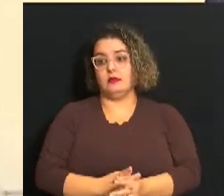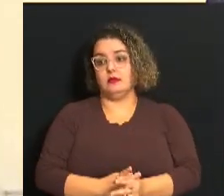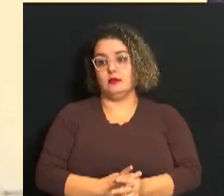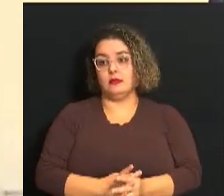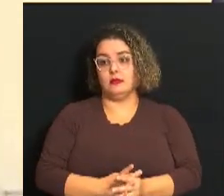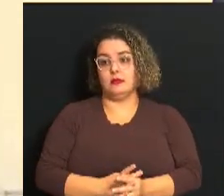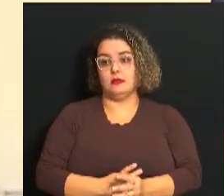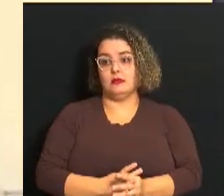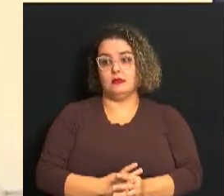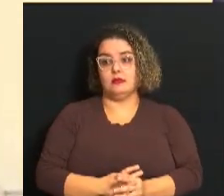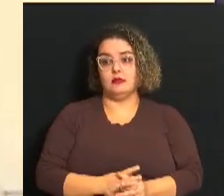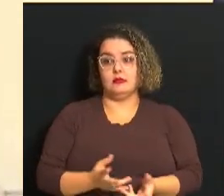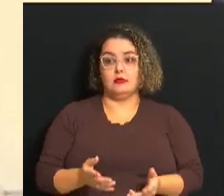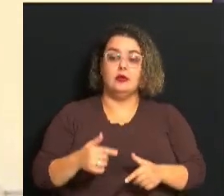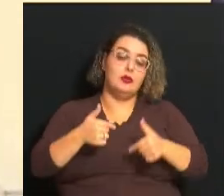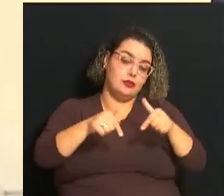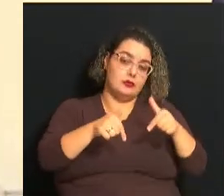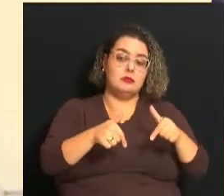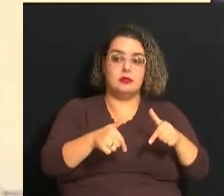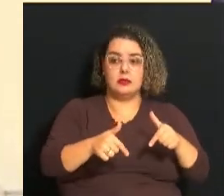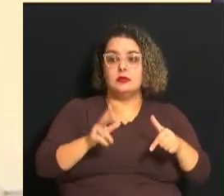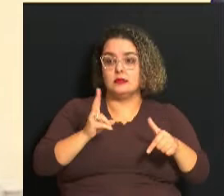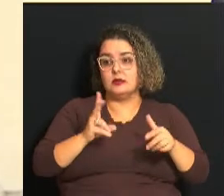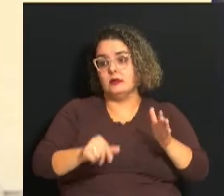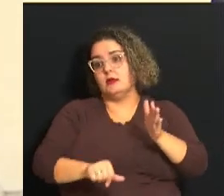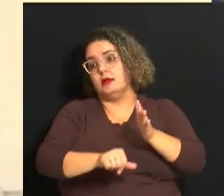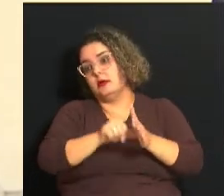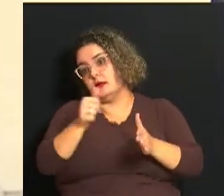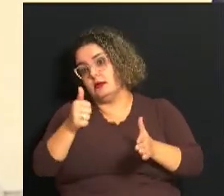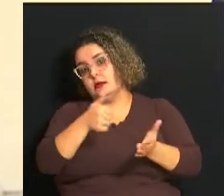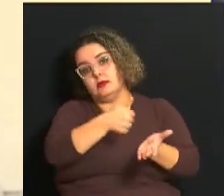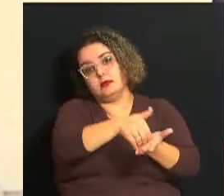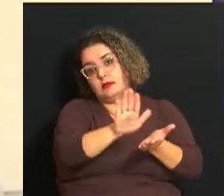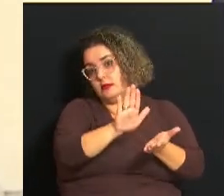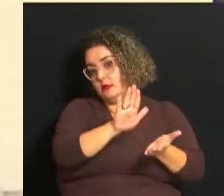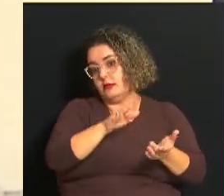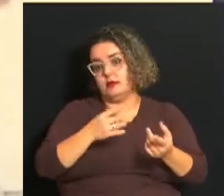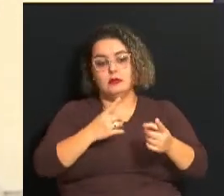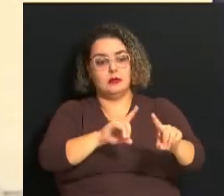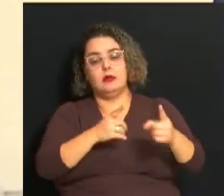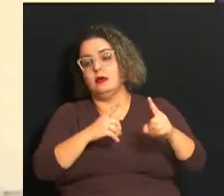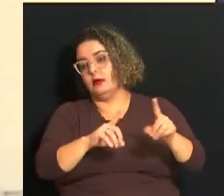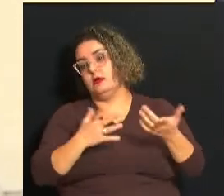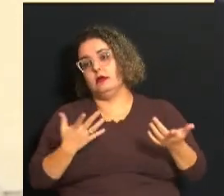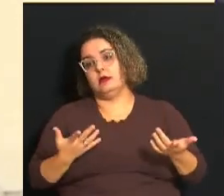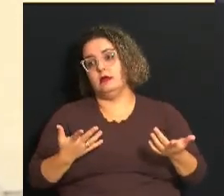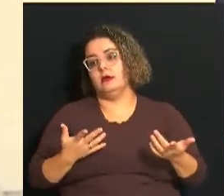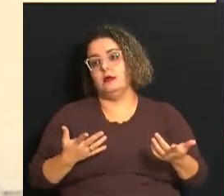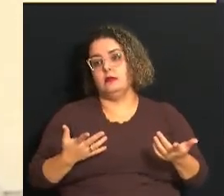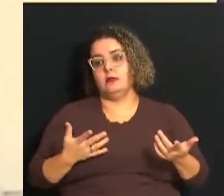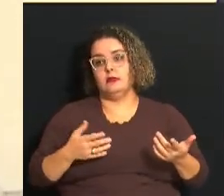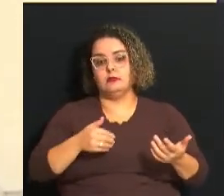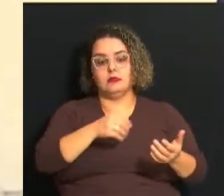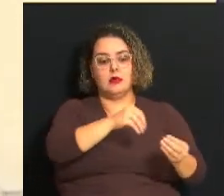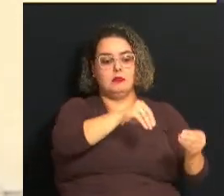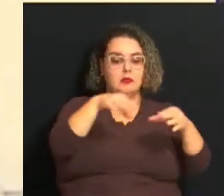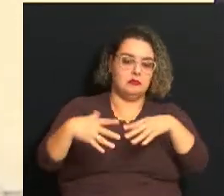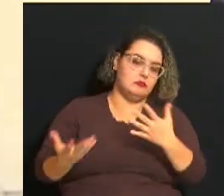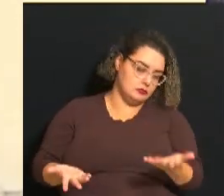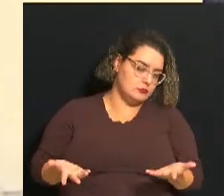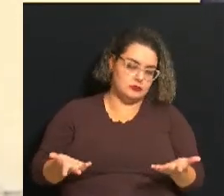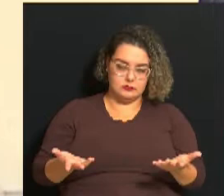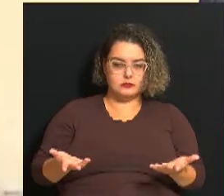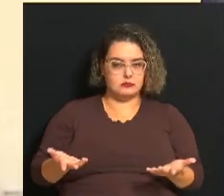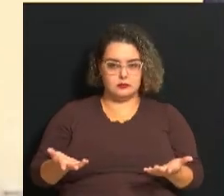raras exceções né o trabalhador quase sempre é o primeiro a ser demitido a ser perseguida acesa é transferido entre as difícil